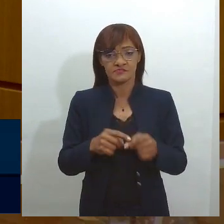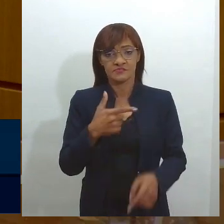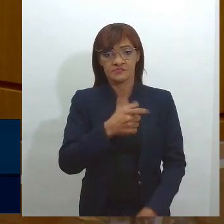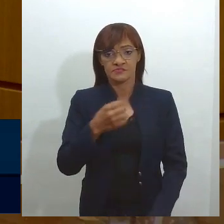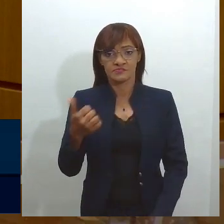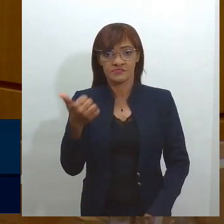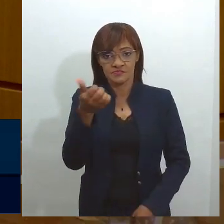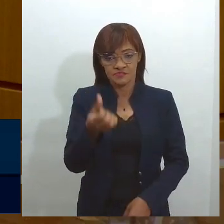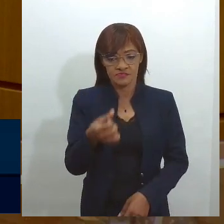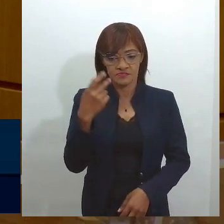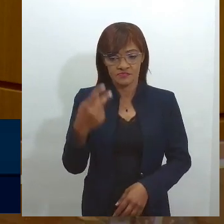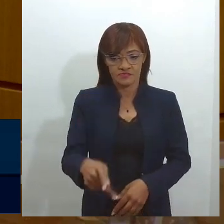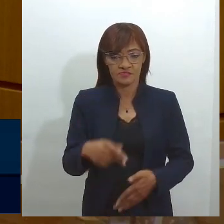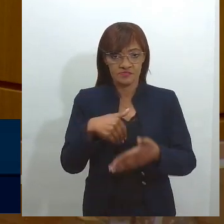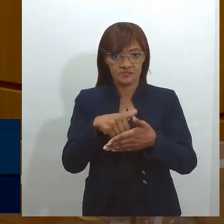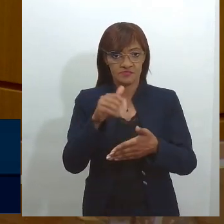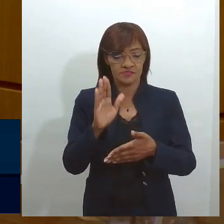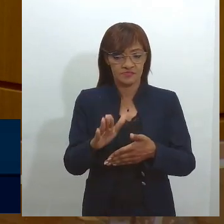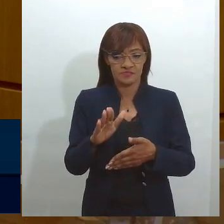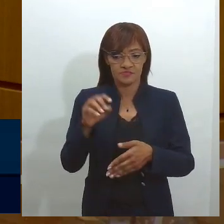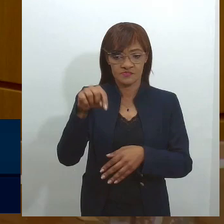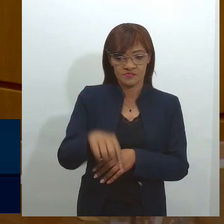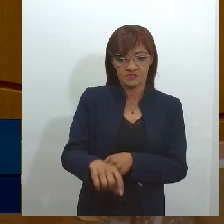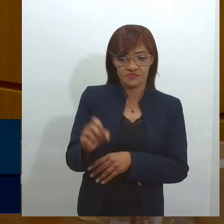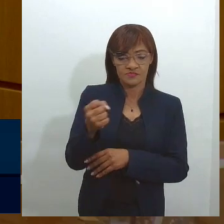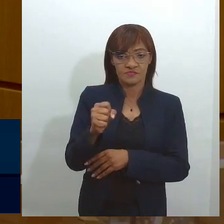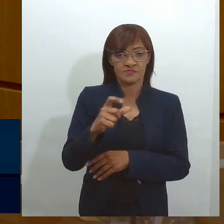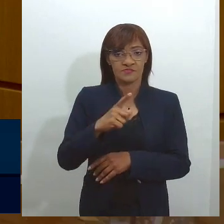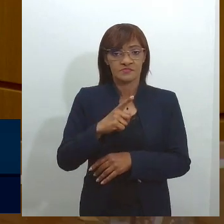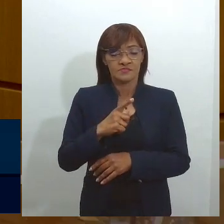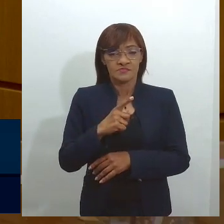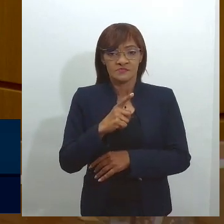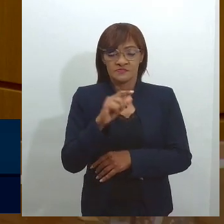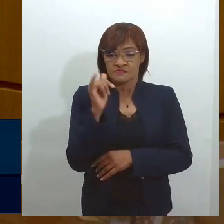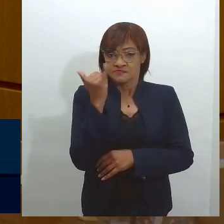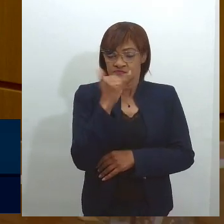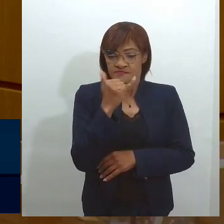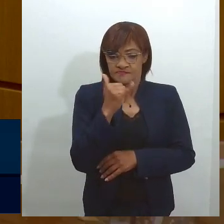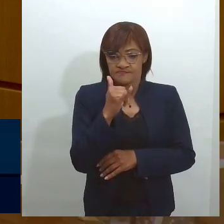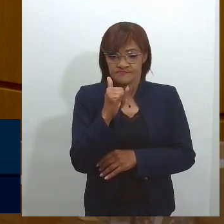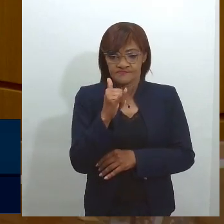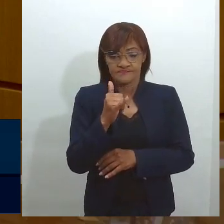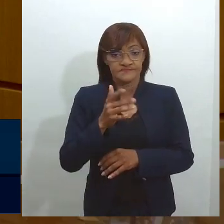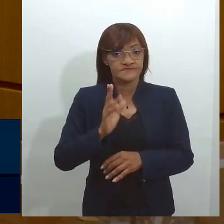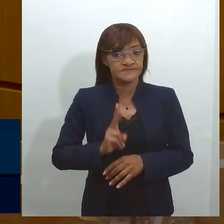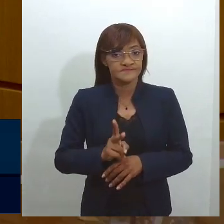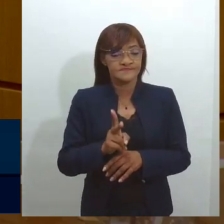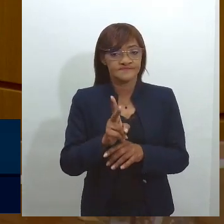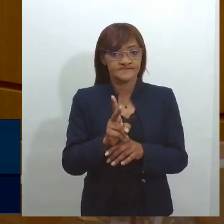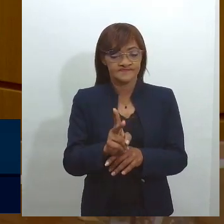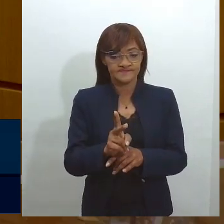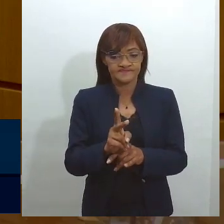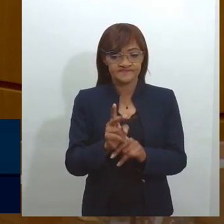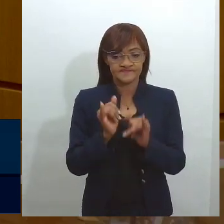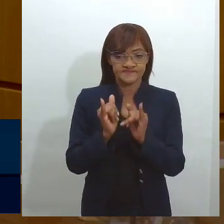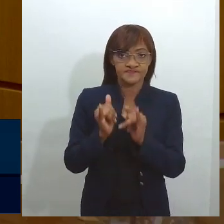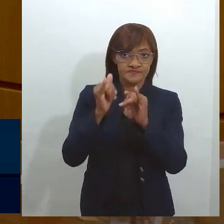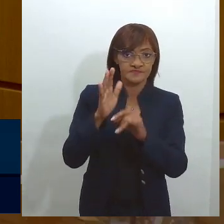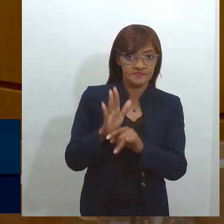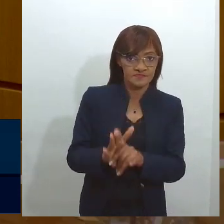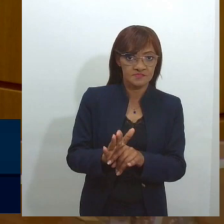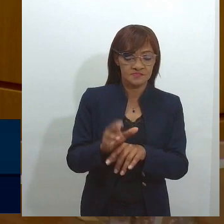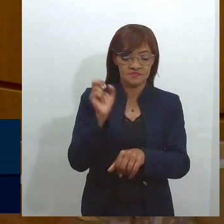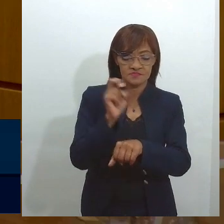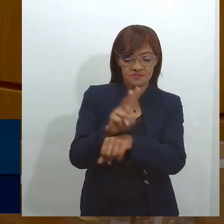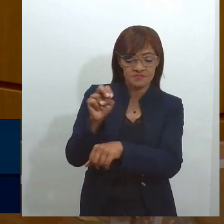área de geradores e serviços, trazendo o empreendimento inicial à geração de empregos, colaborando para o desenvolvimento do